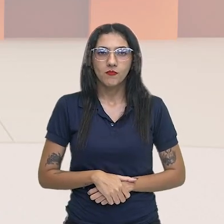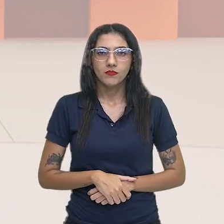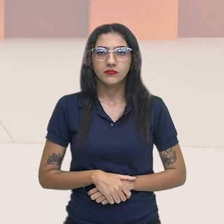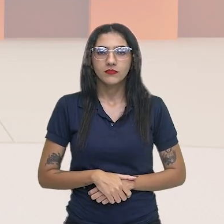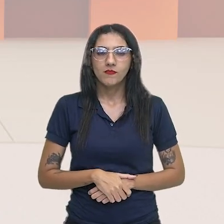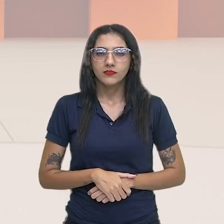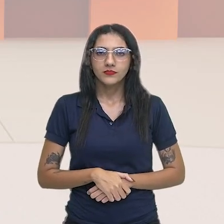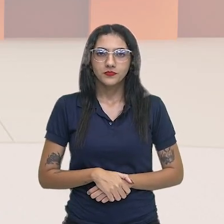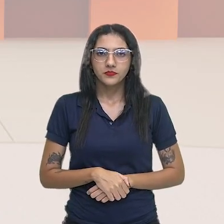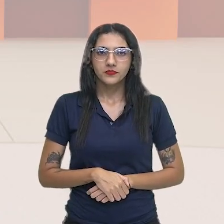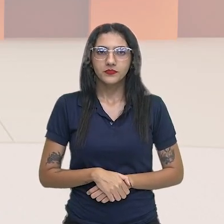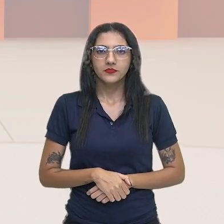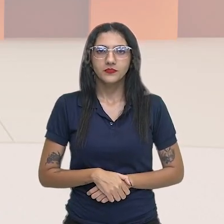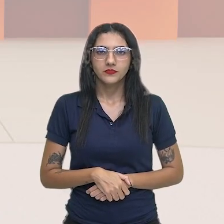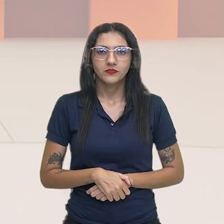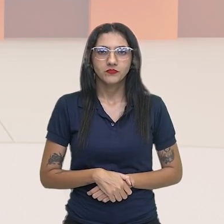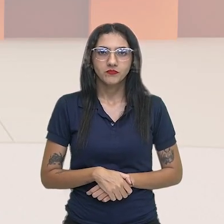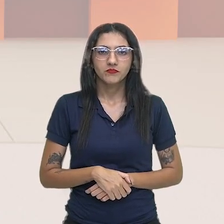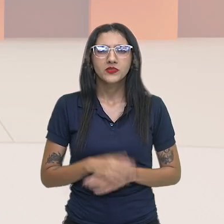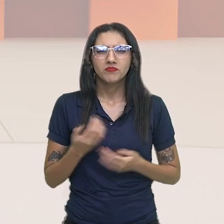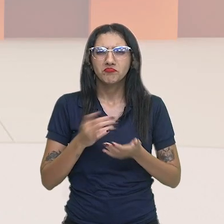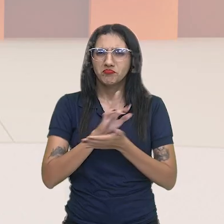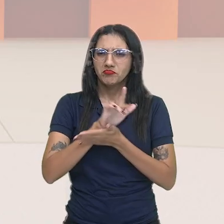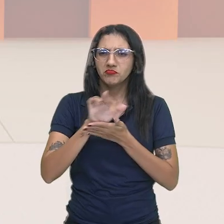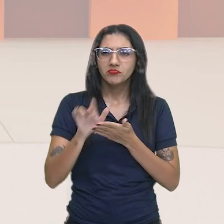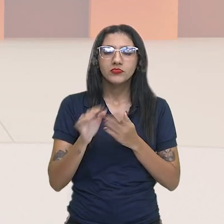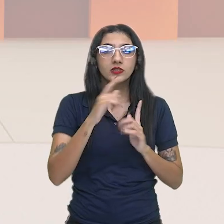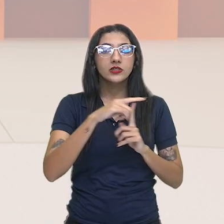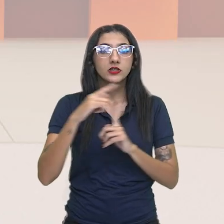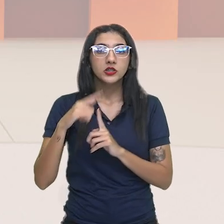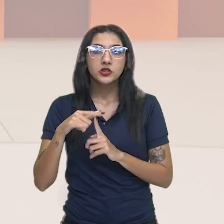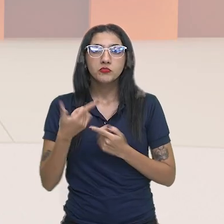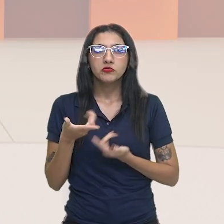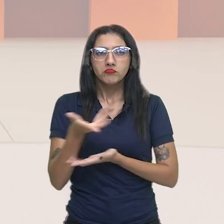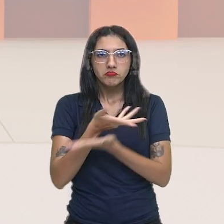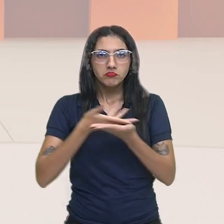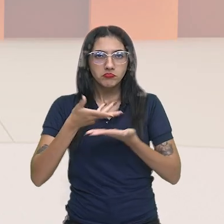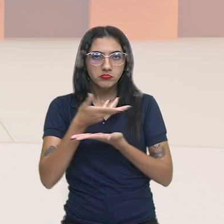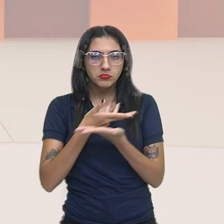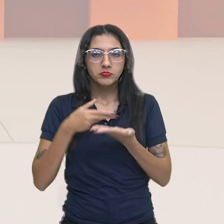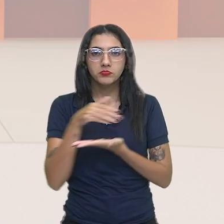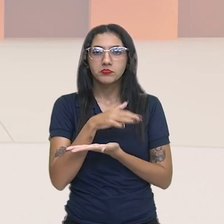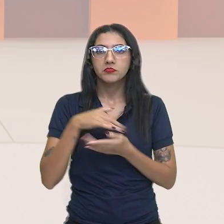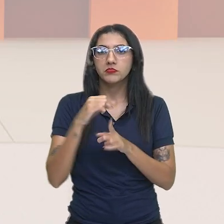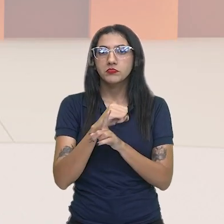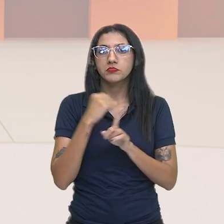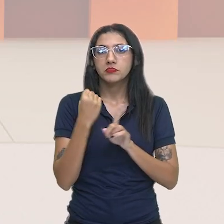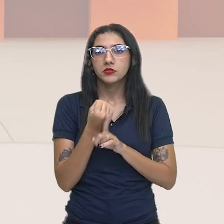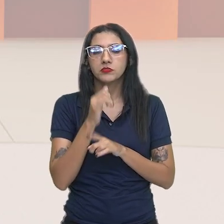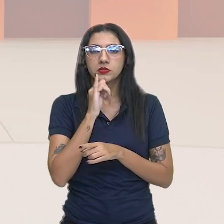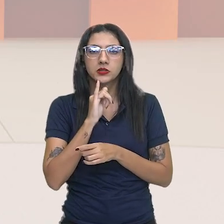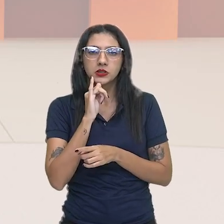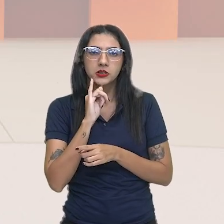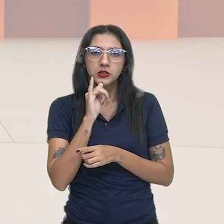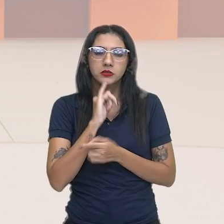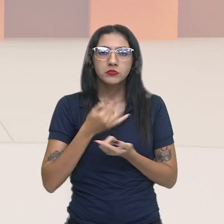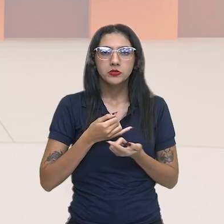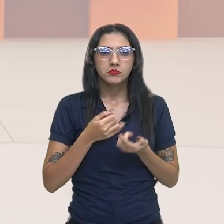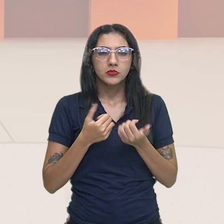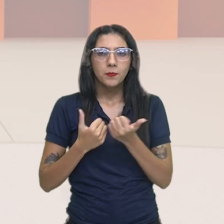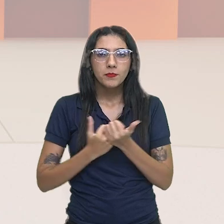seres. Os diferentes modos de interação social, como, por exemplo, a cooperação,